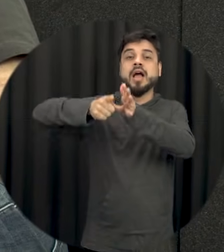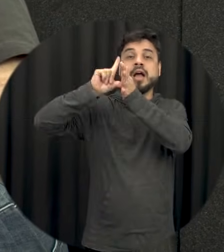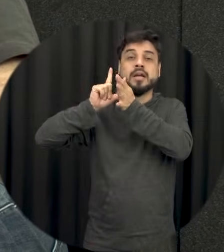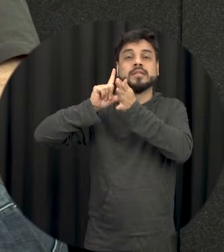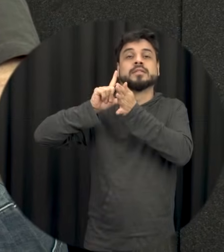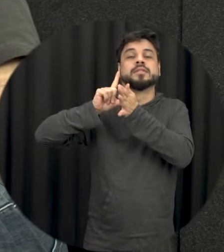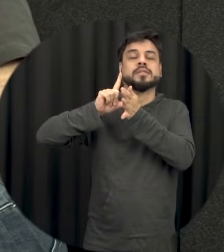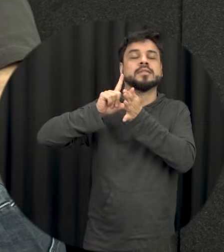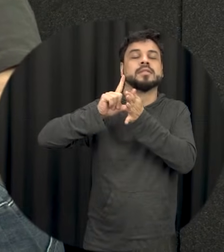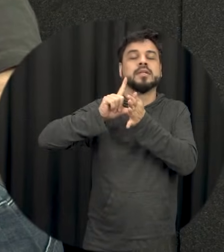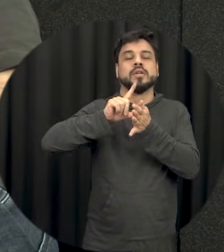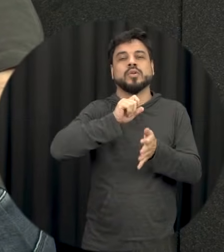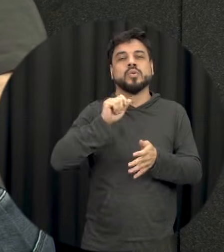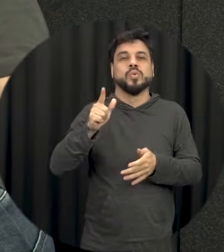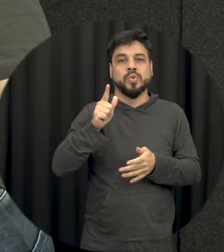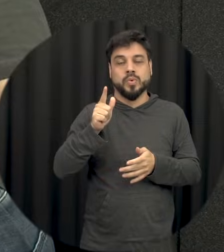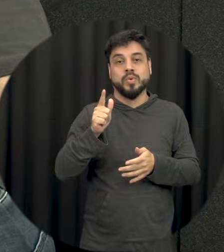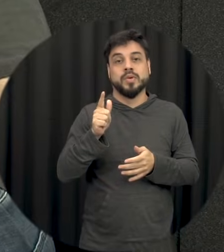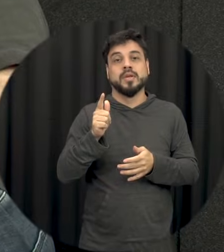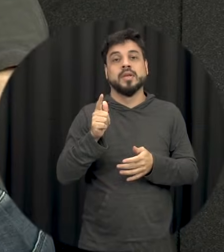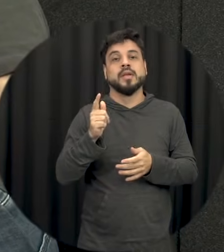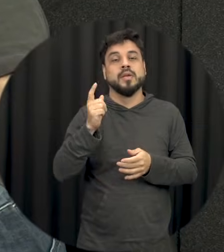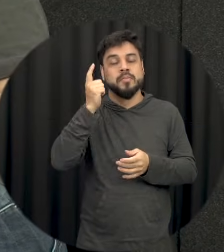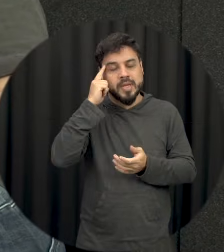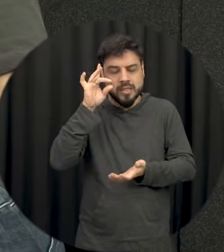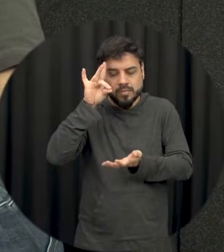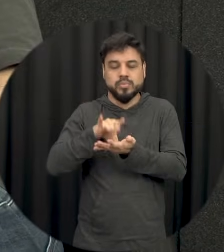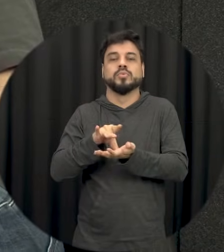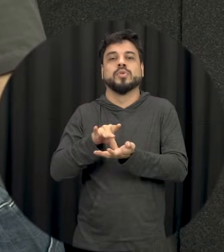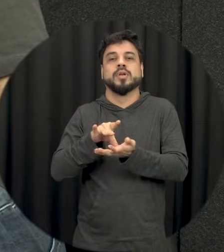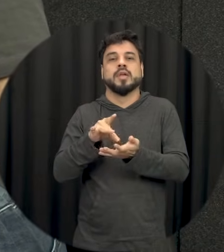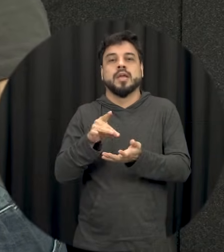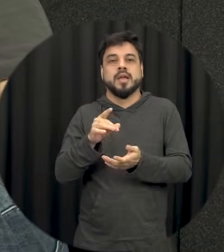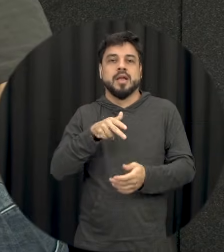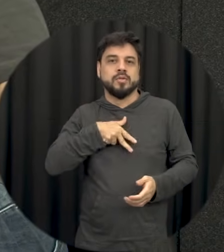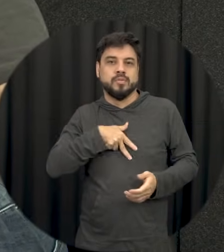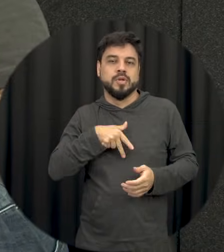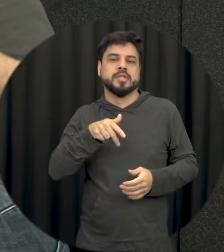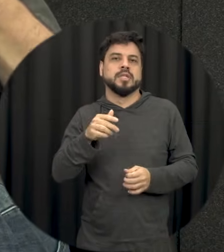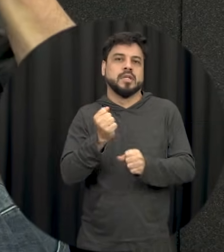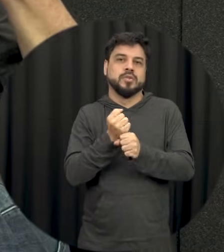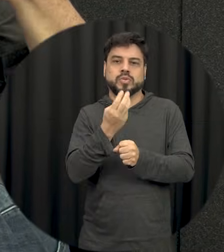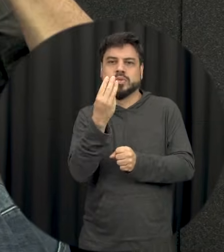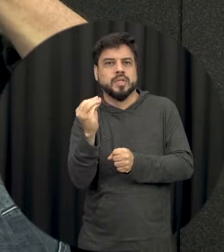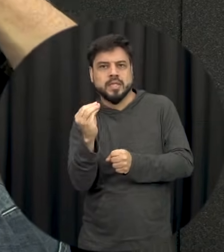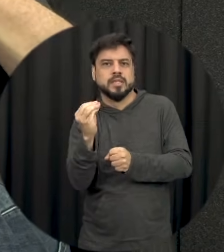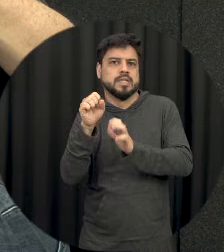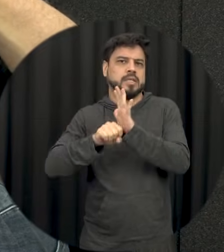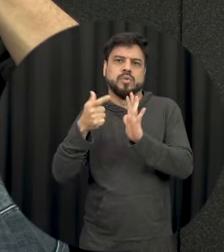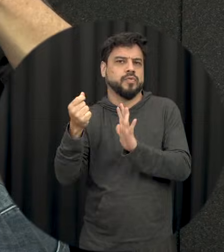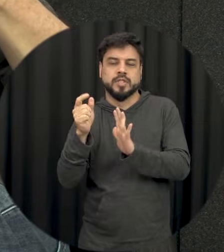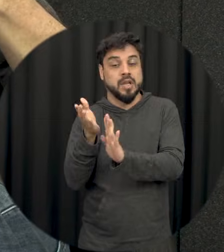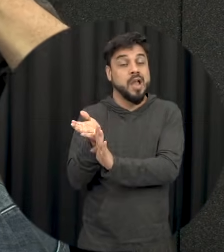daquilo que testemunharia a sua institucionalização oficial nas universidades, que é os anos 30 do século XX. Há muito mais tempo,